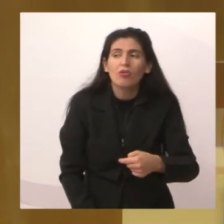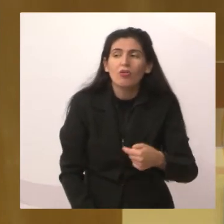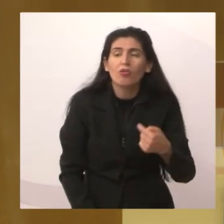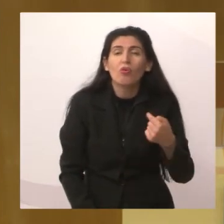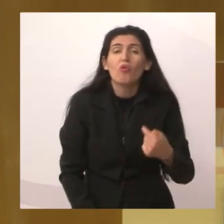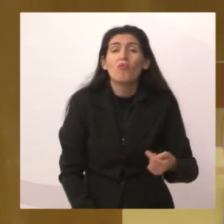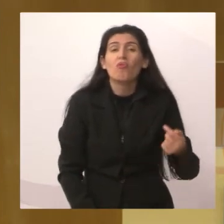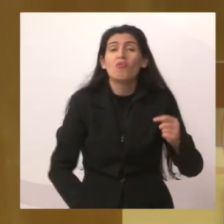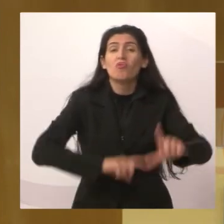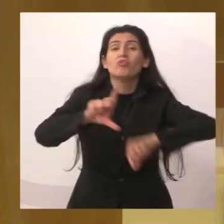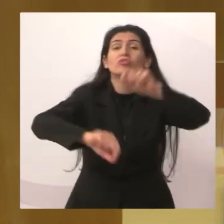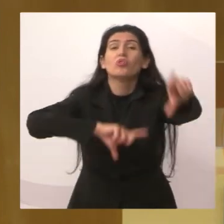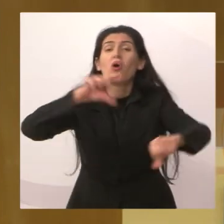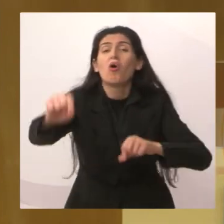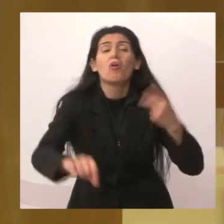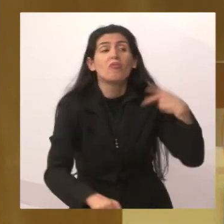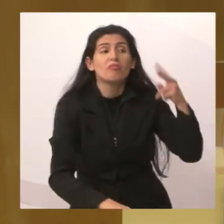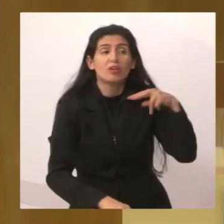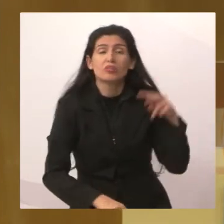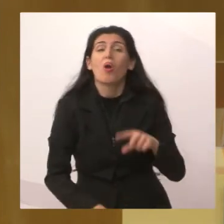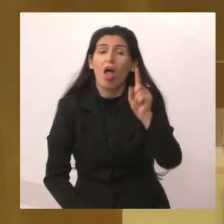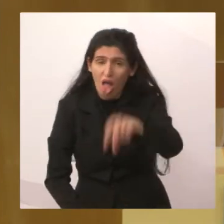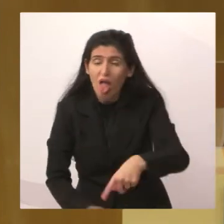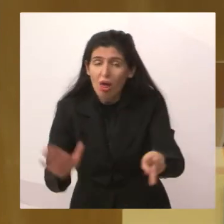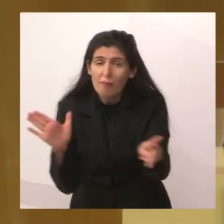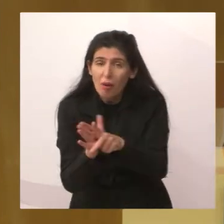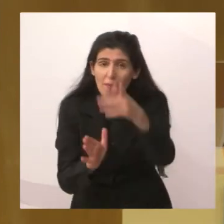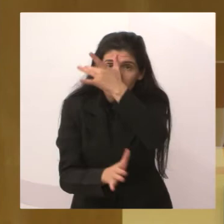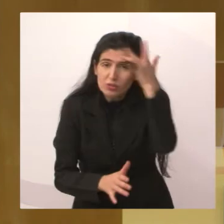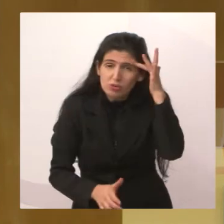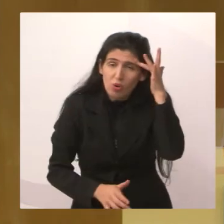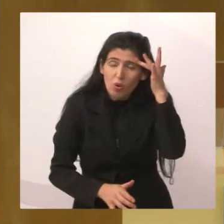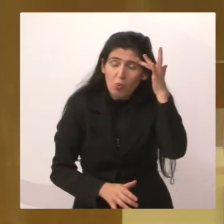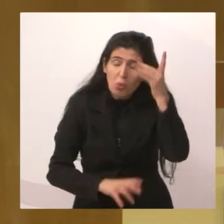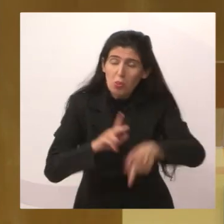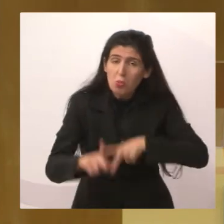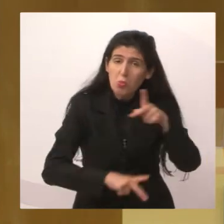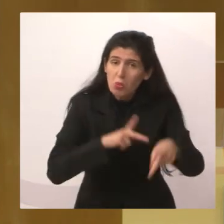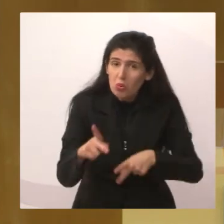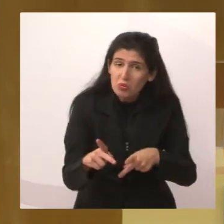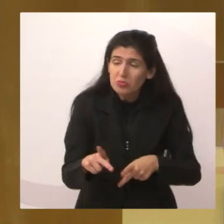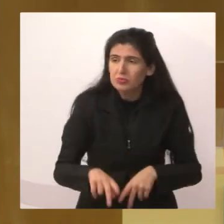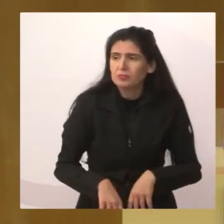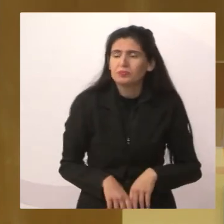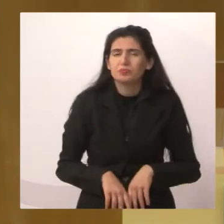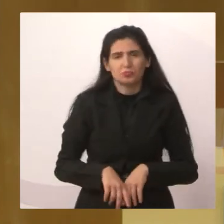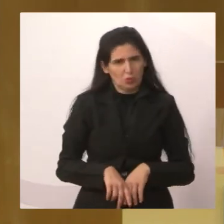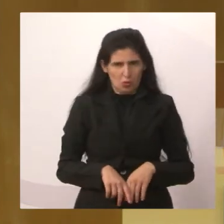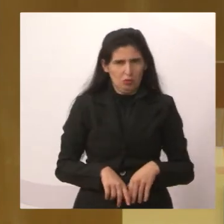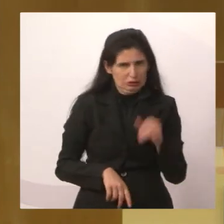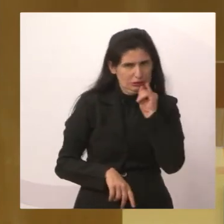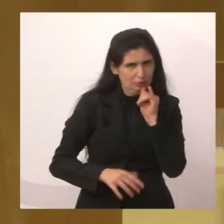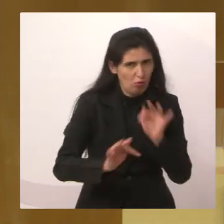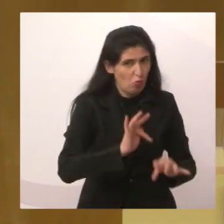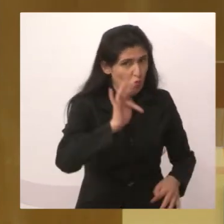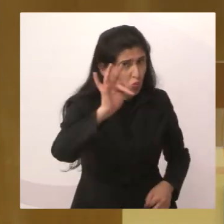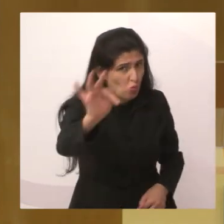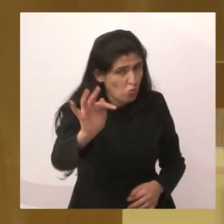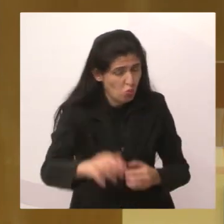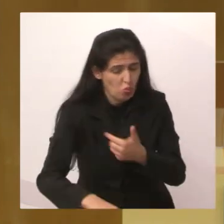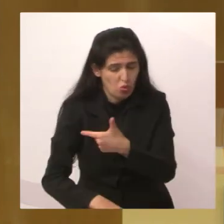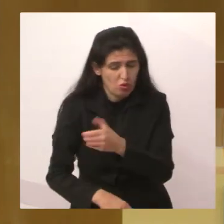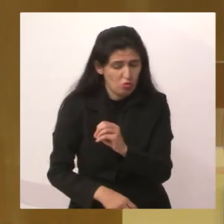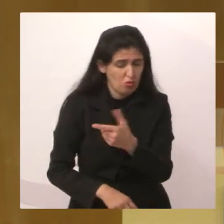povo? E pode, talvez, daqui em 2020, eleger